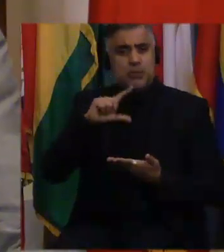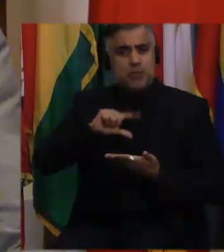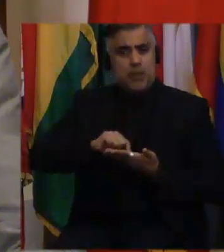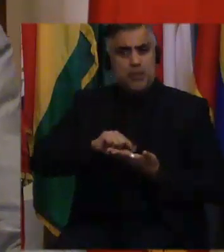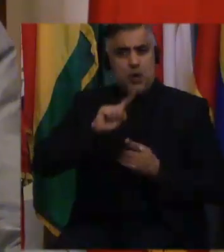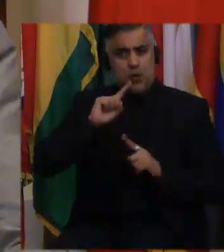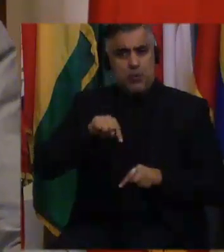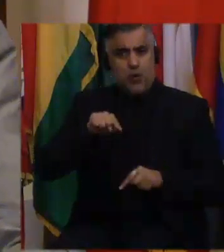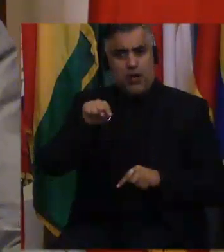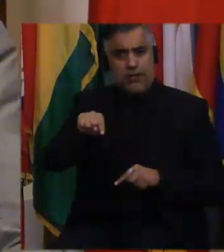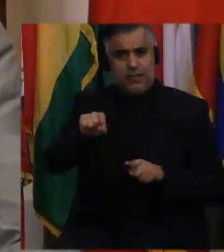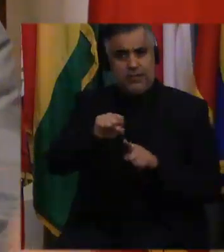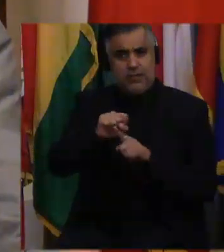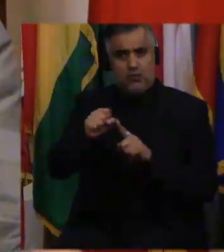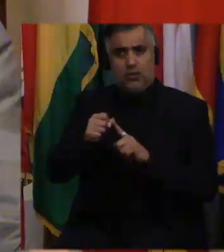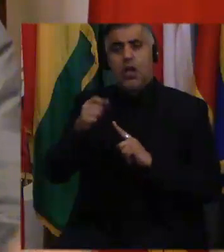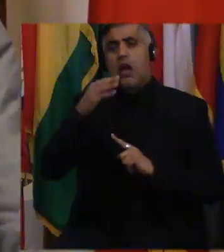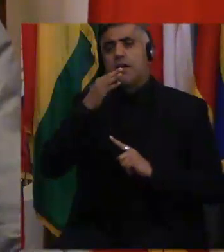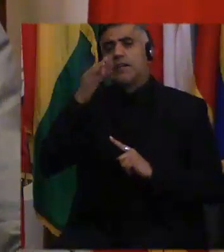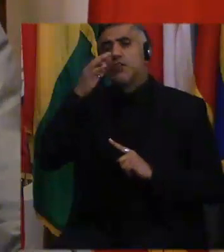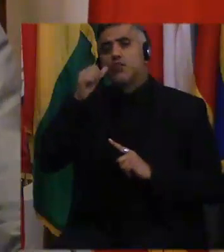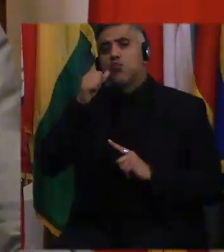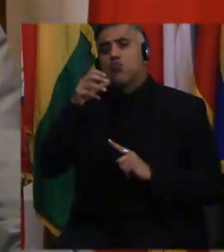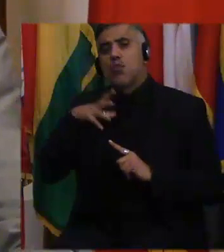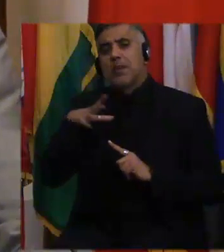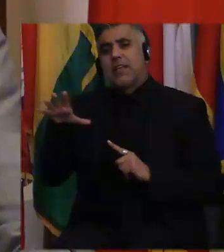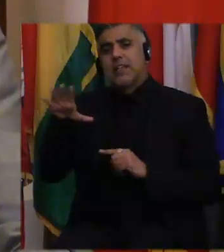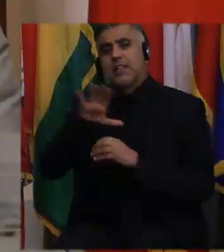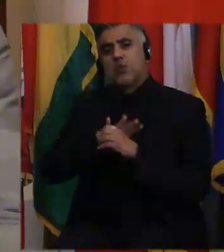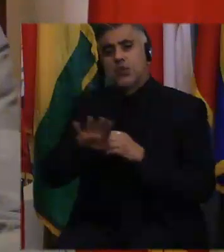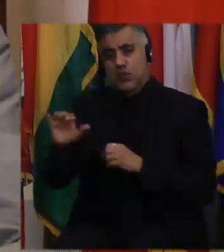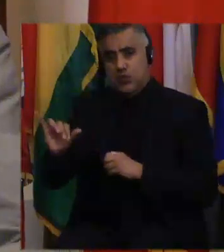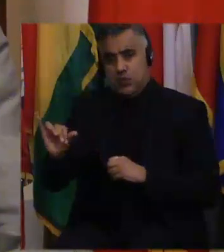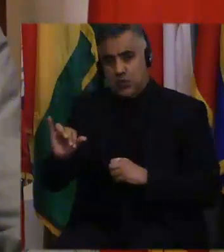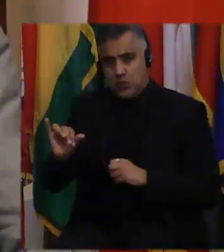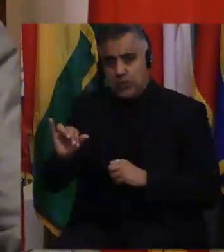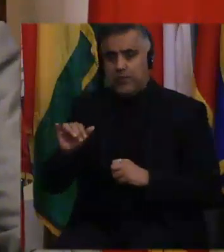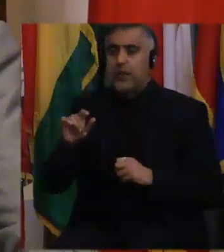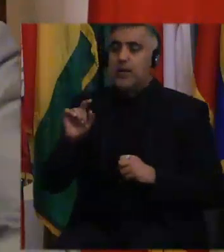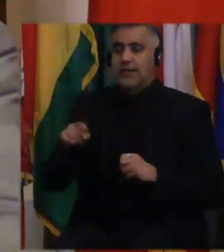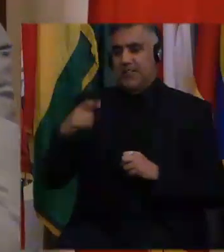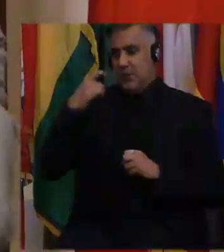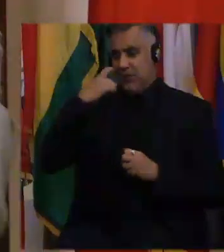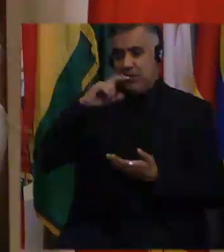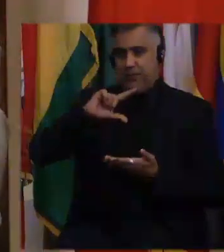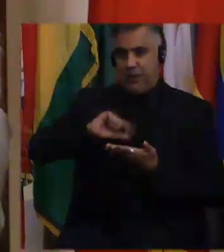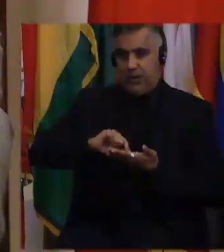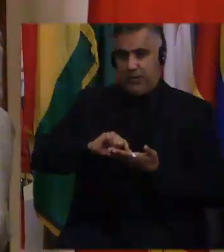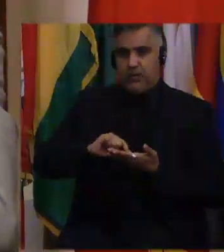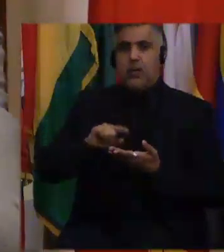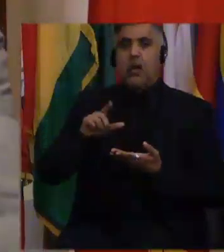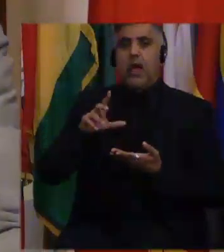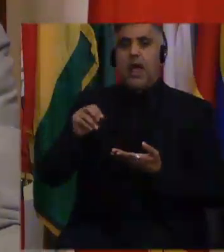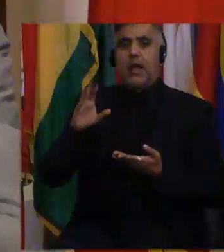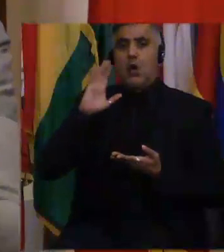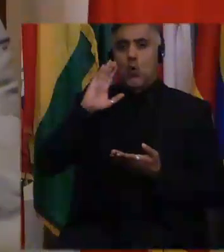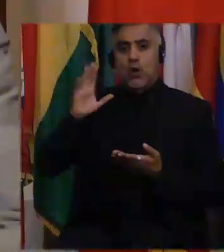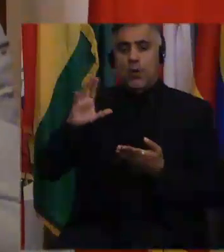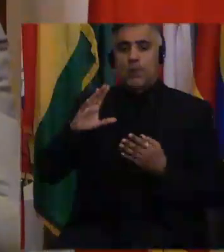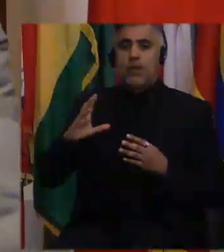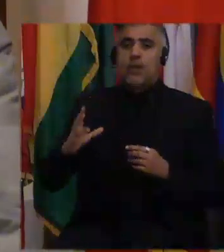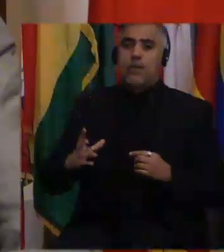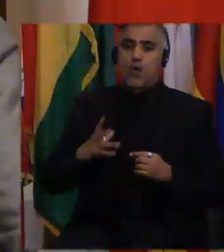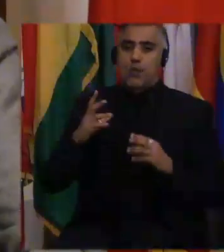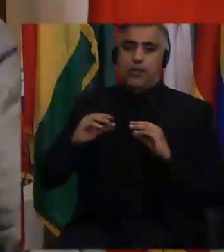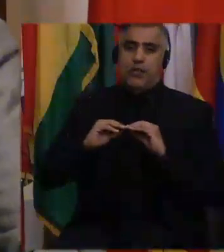mulheres indígenas em la região. Esse informe é muito recente e agora será formalmente lançado agora em dezembro, mas